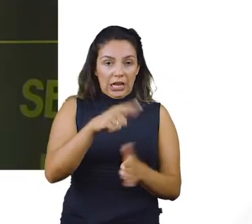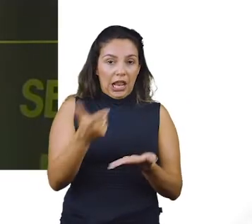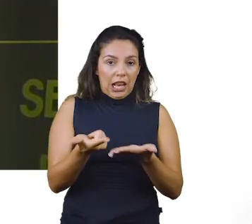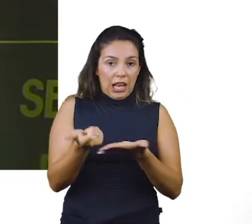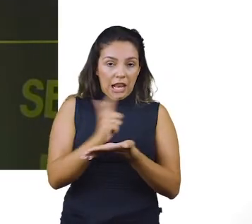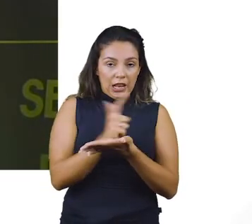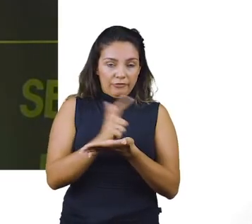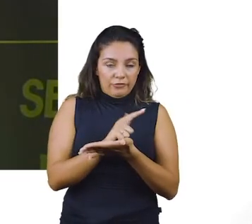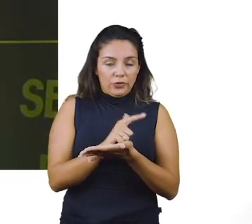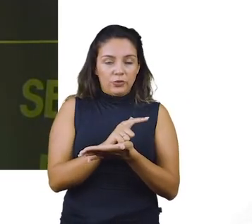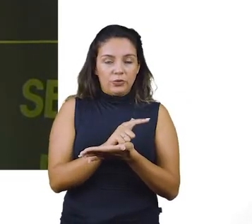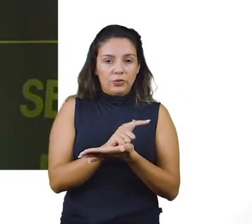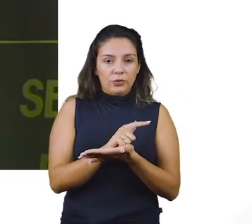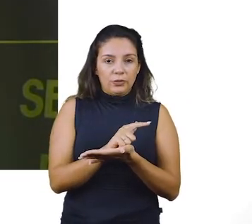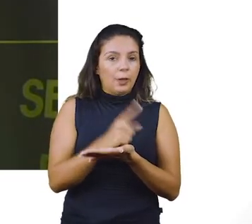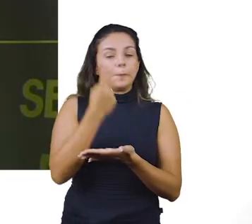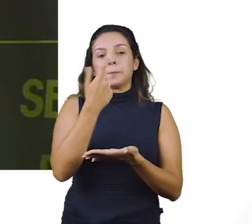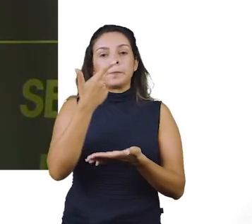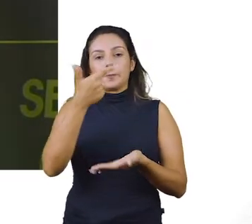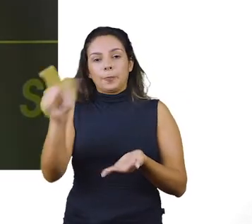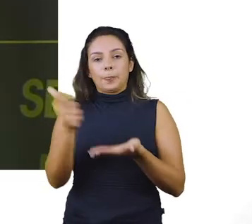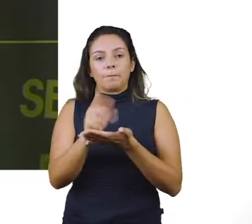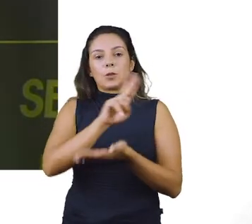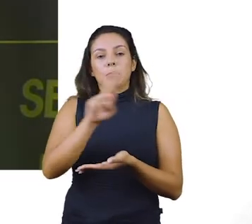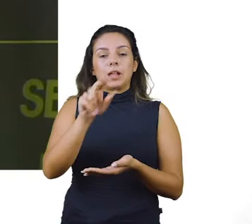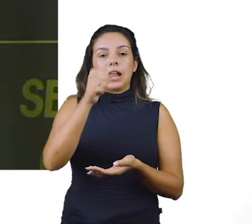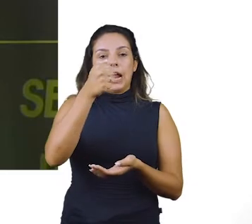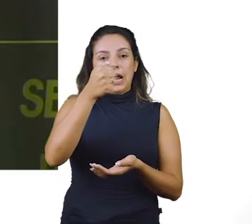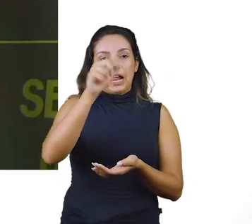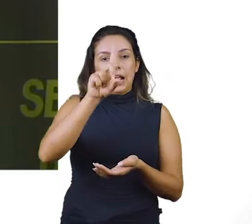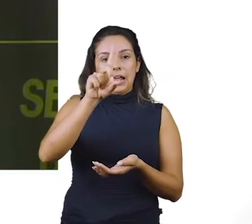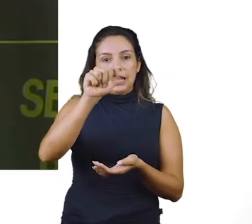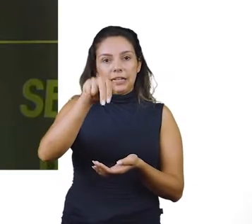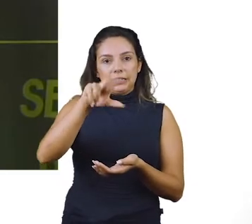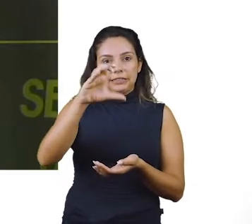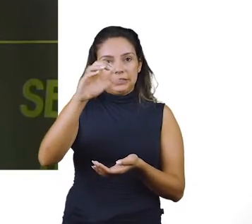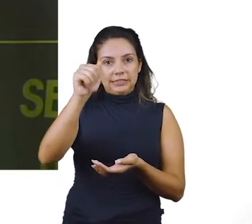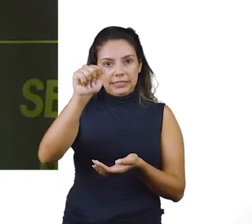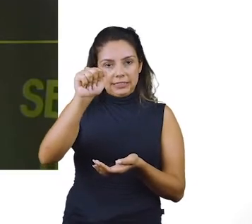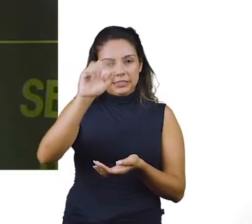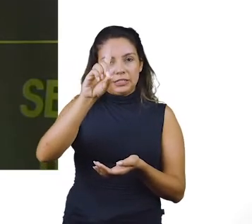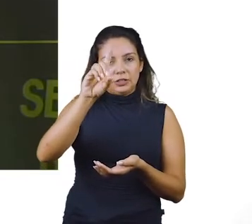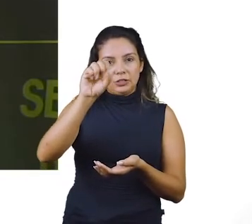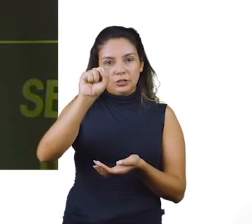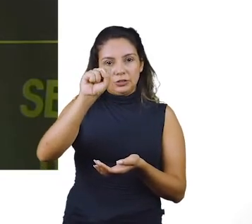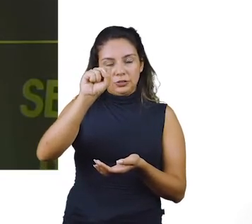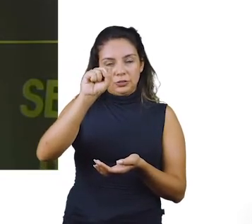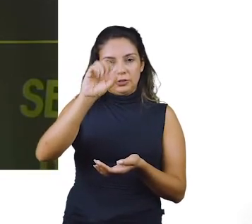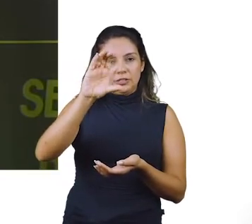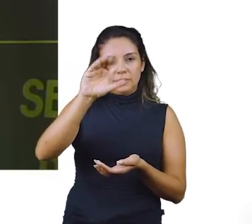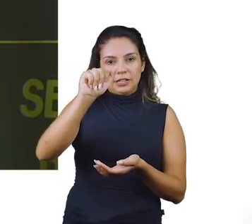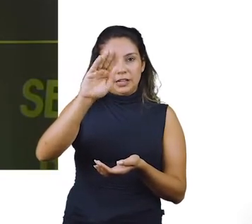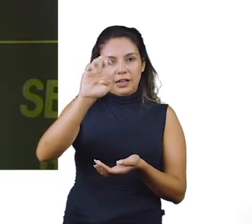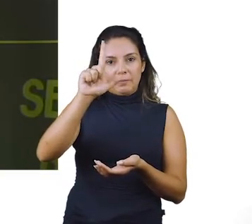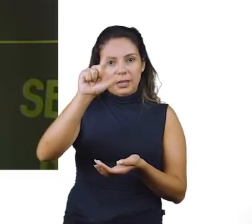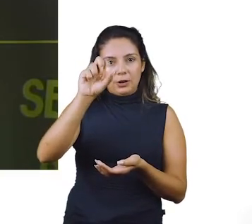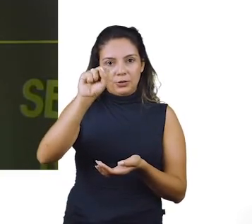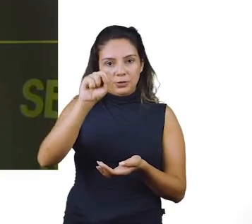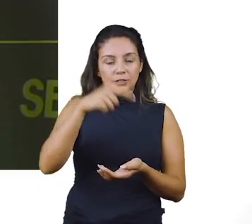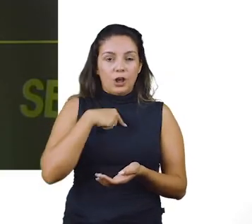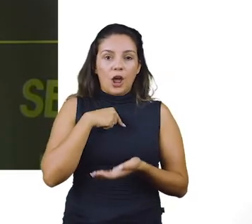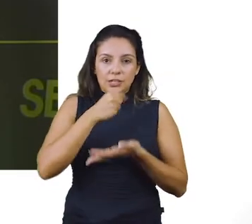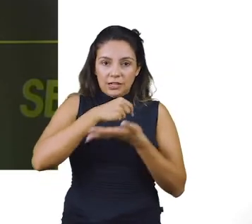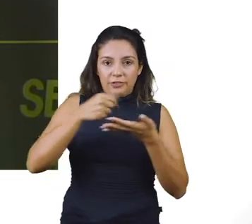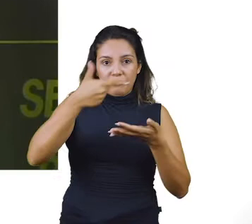Paredes. Não, minto, A Dança dos Cabelos, que eu escrevi aos 24 anos, mas foi o meu livro